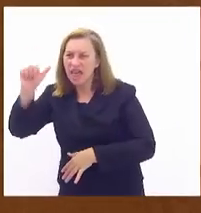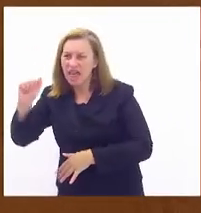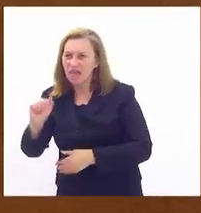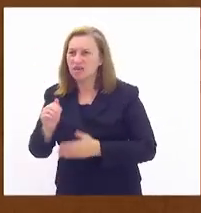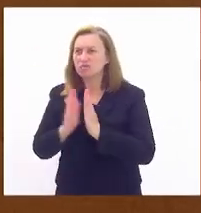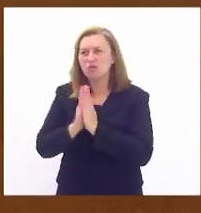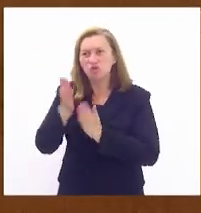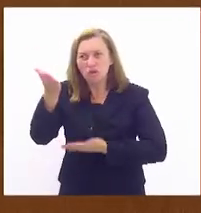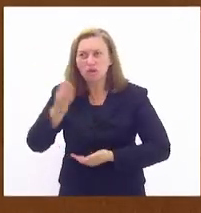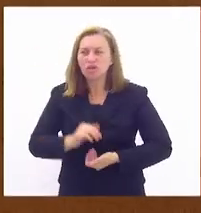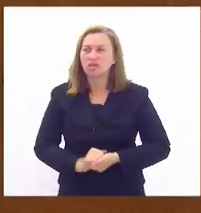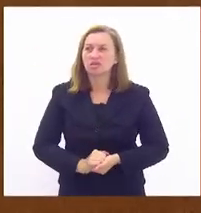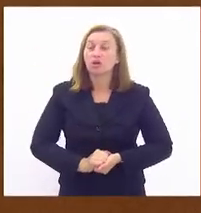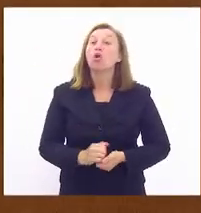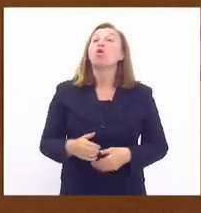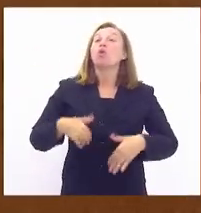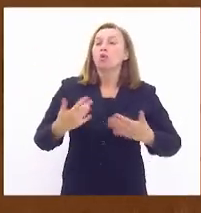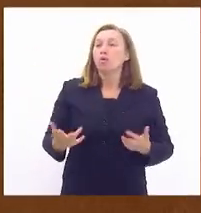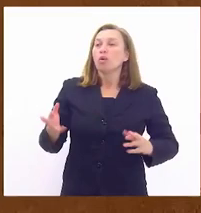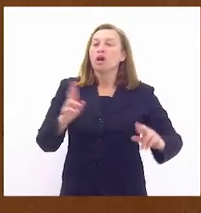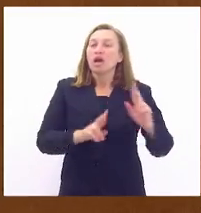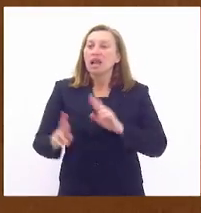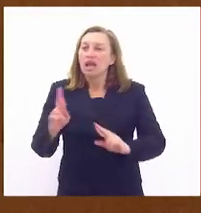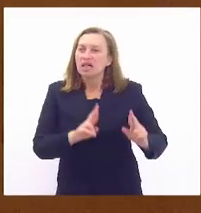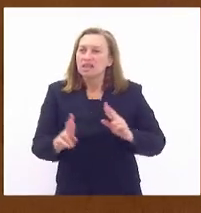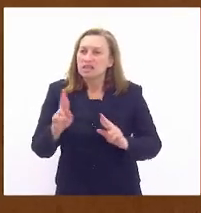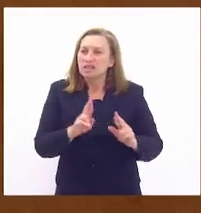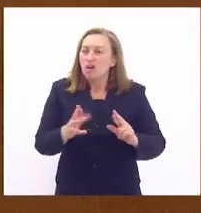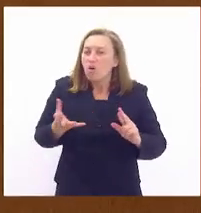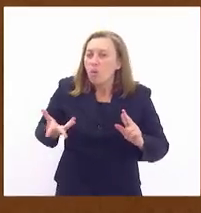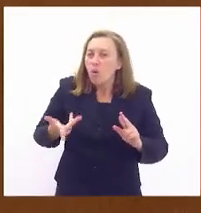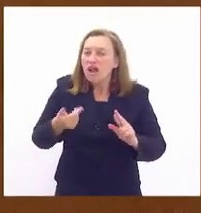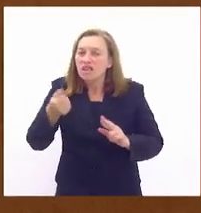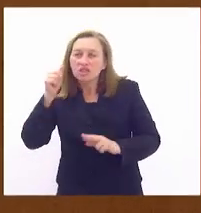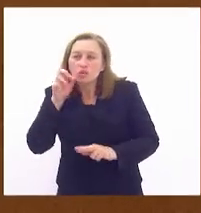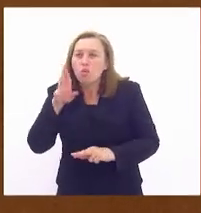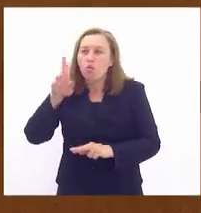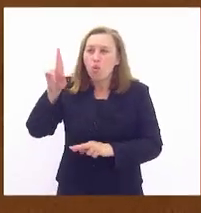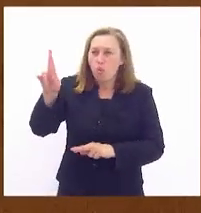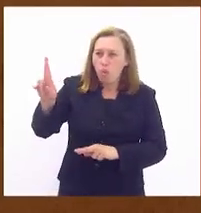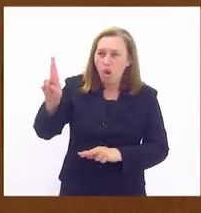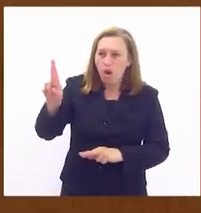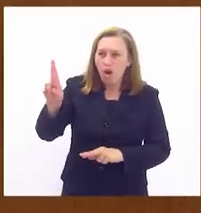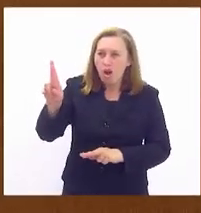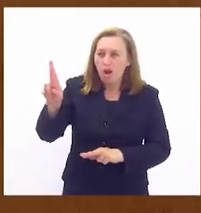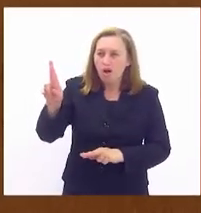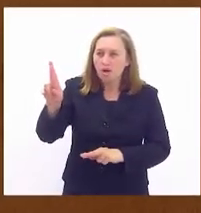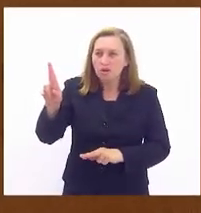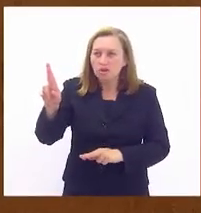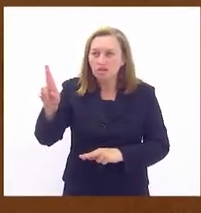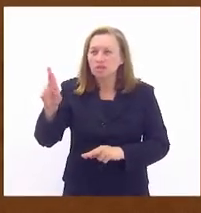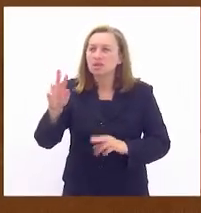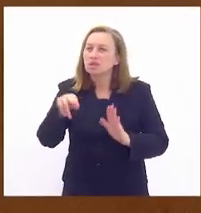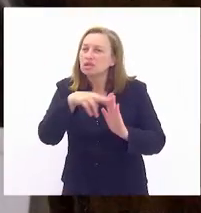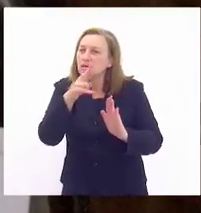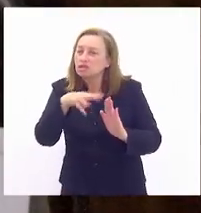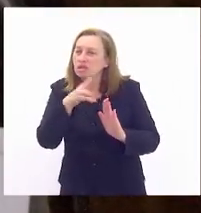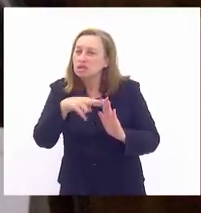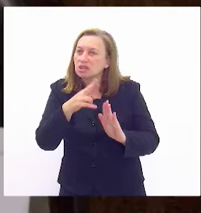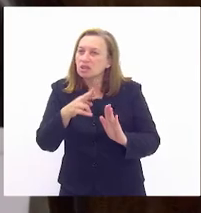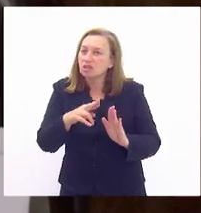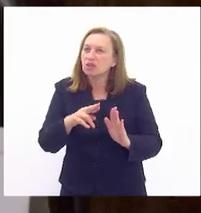Bem, com relação ao índice, né, de qualidade do ar, vendo as resoluções